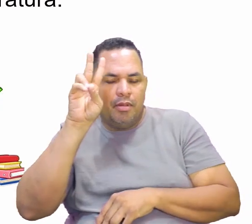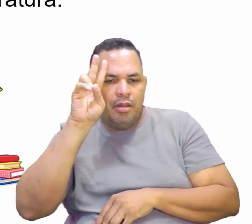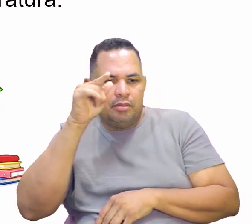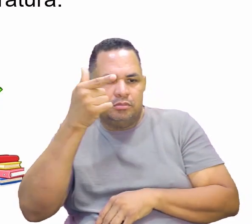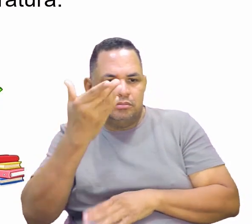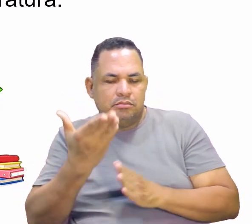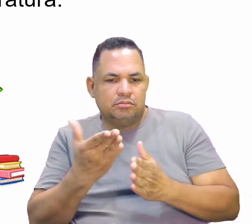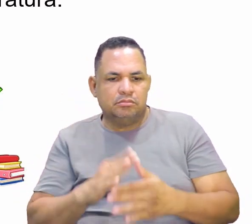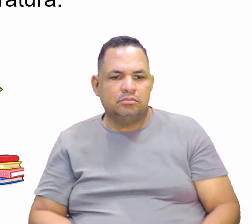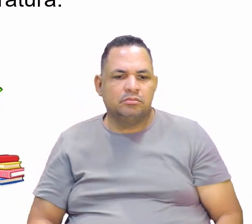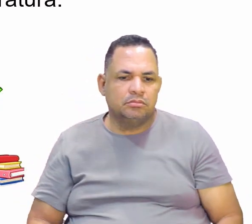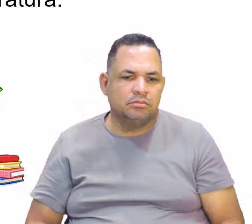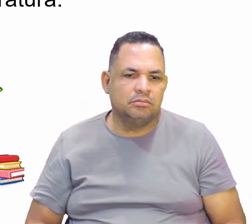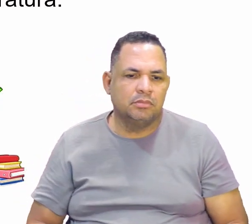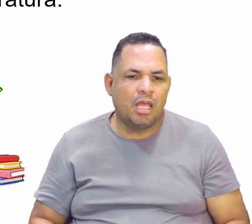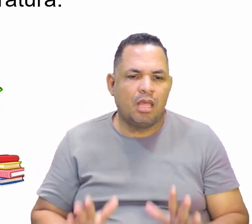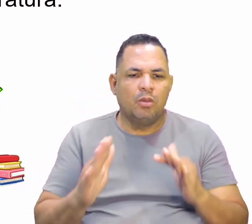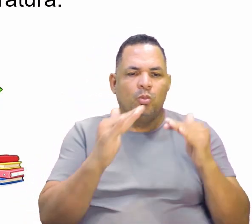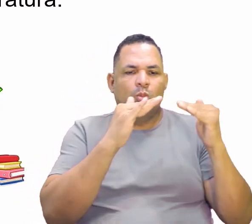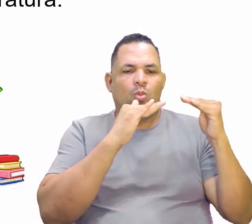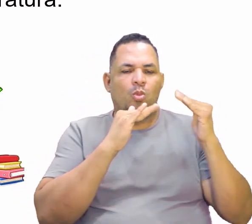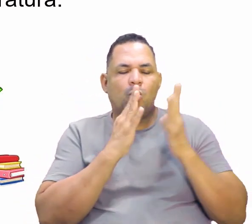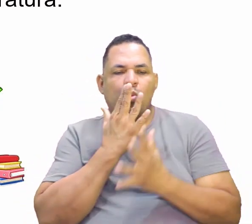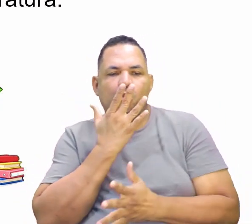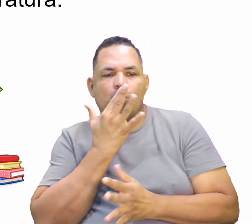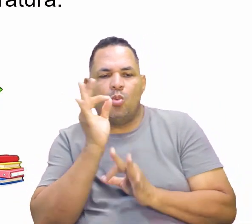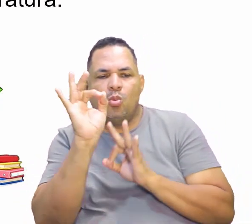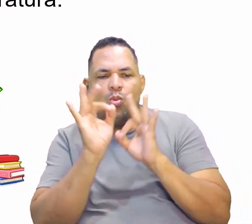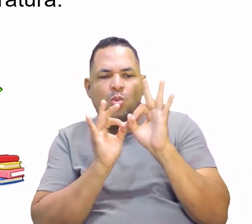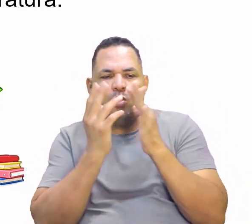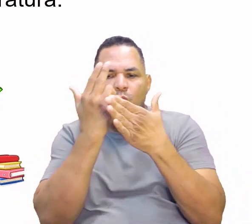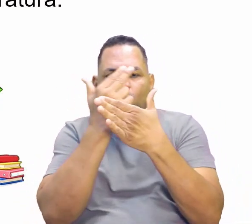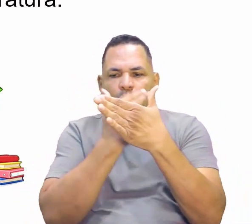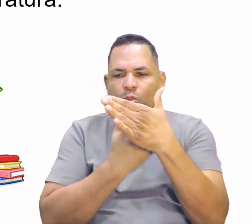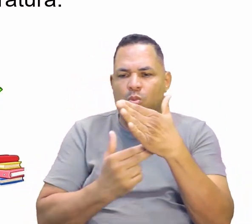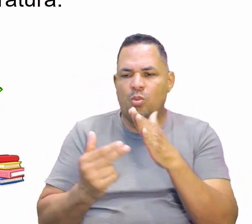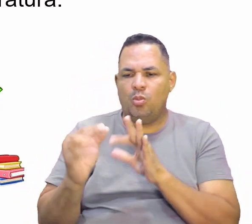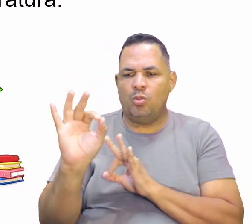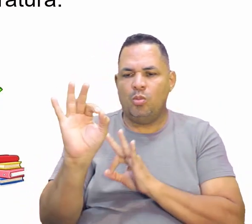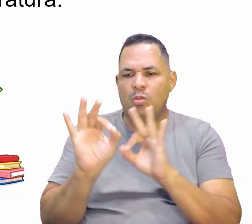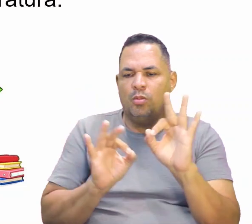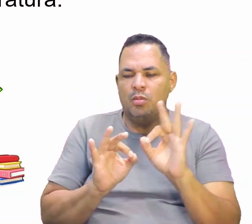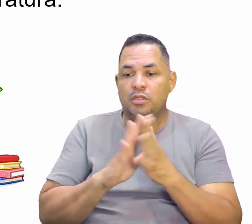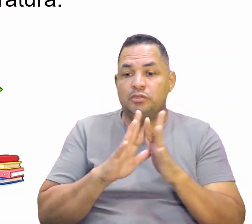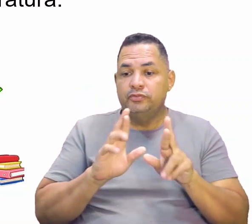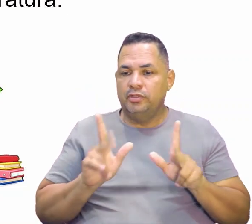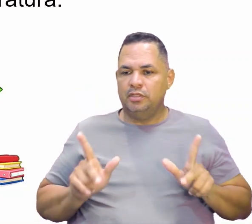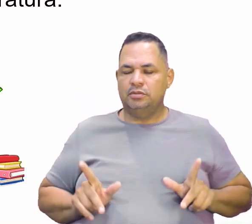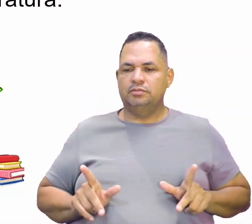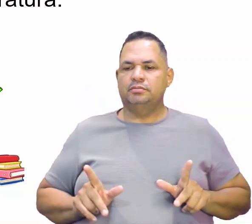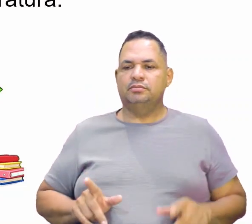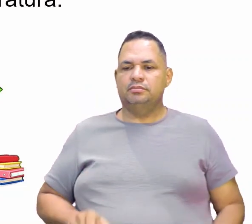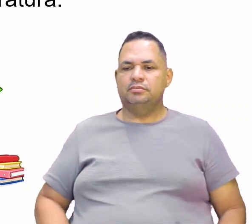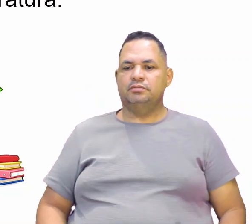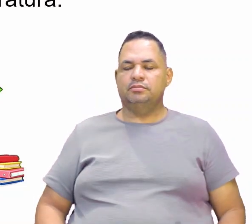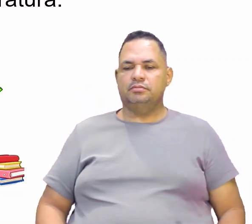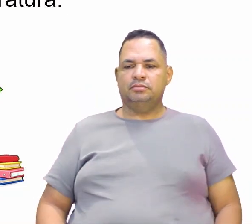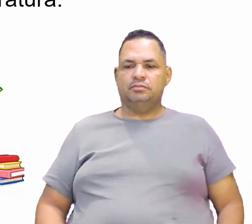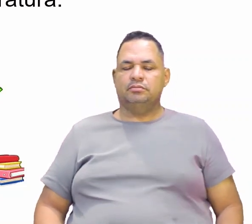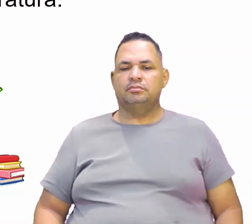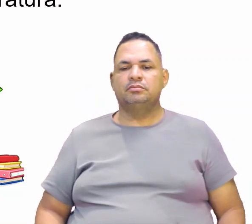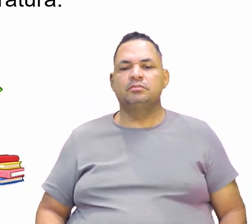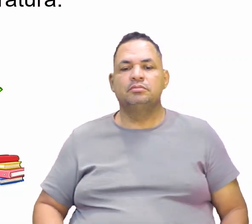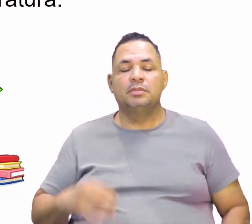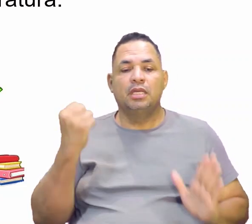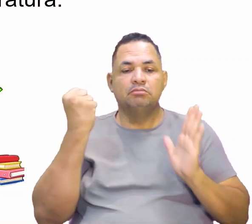aqui. Tem aquela harmonia, as cores, os desenhos. Proporção. É bem diferente, não é? Então isso aí